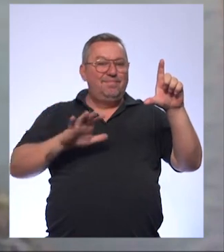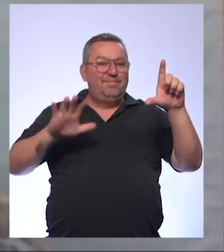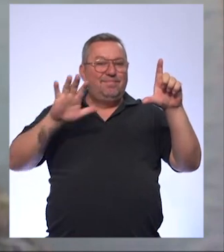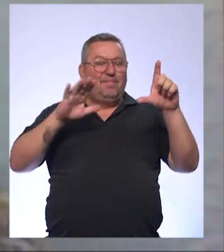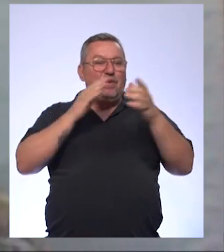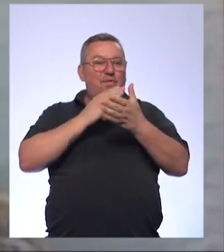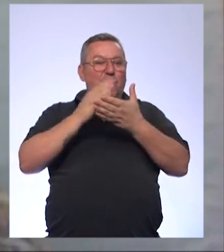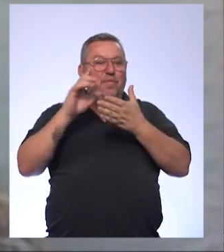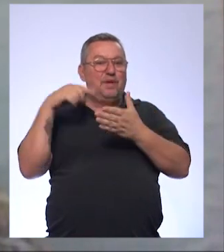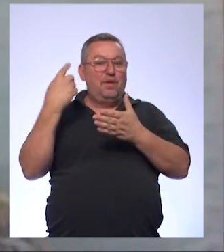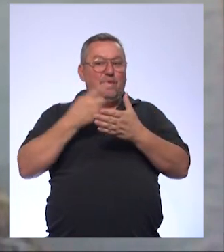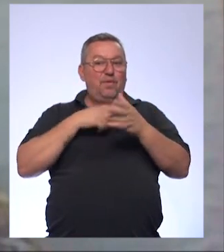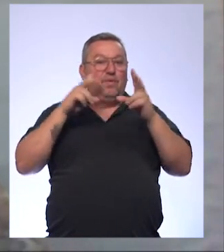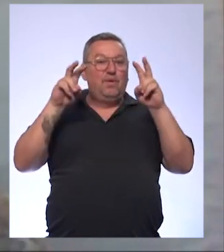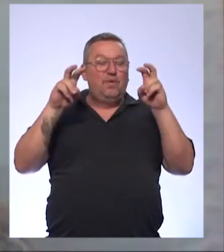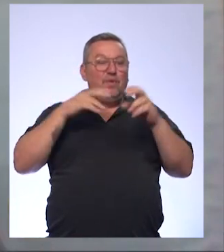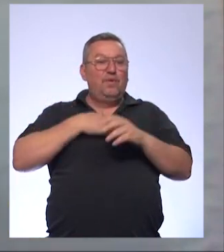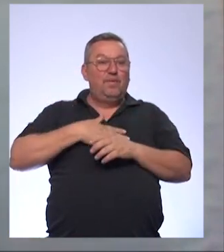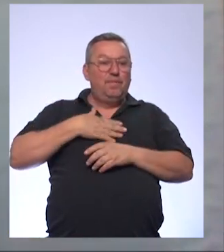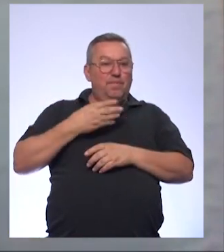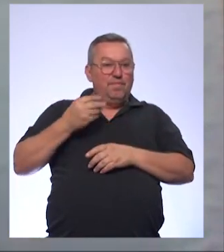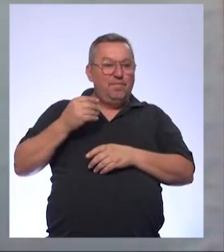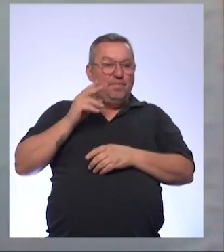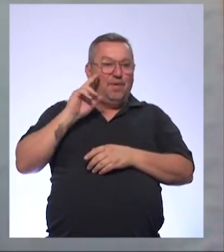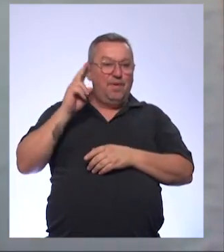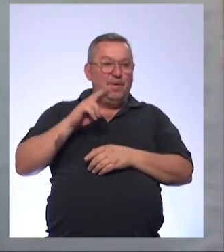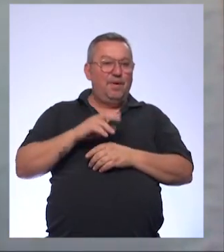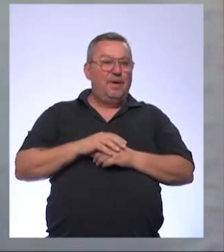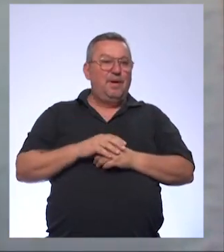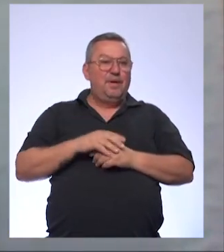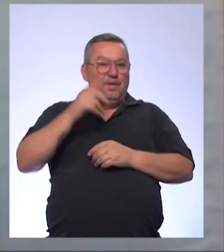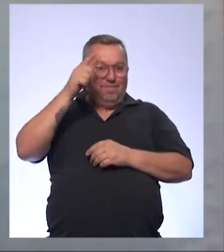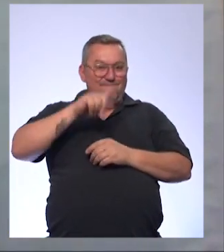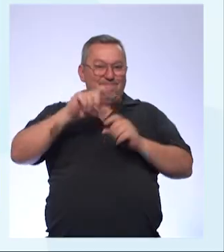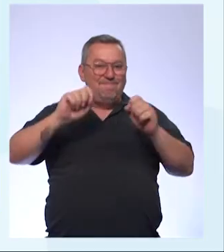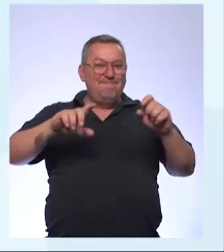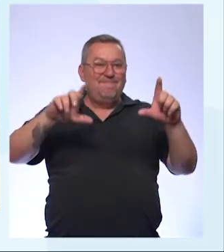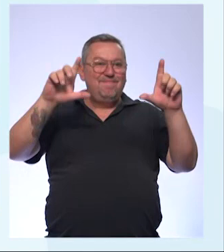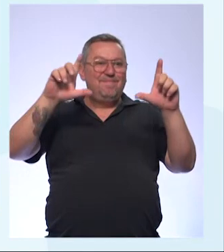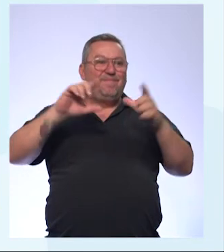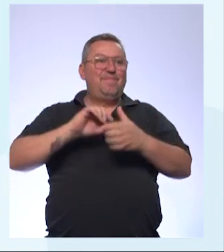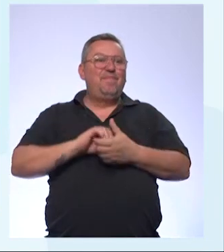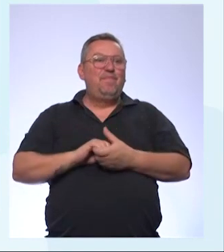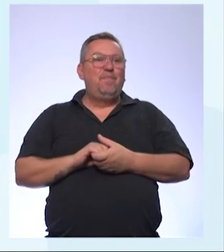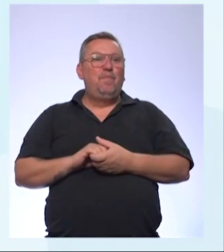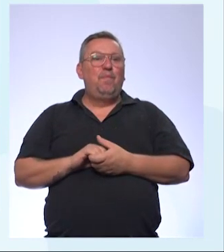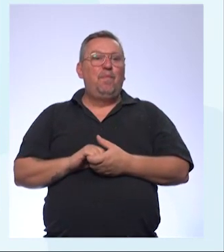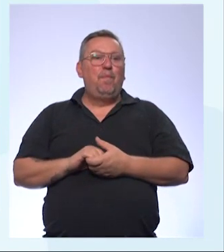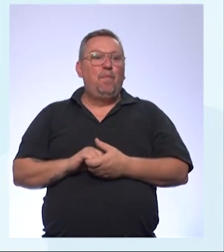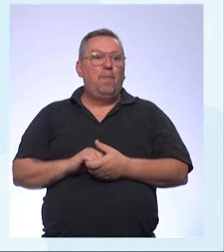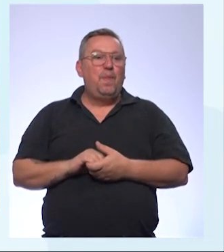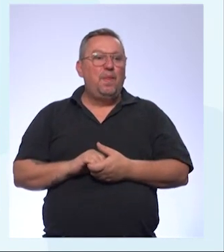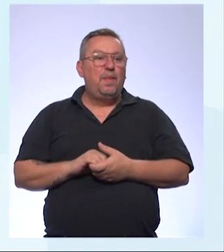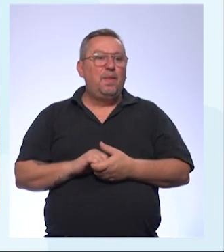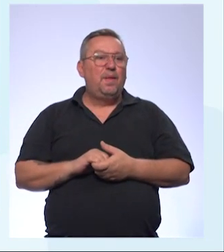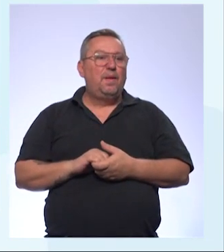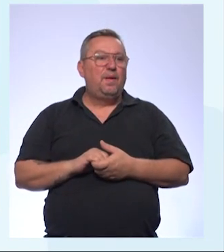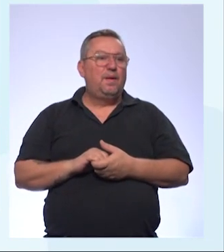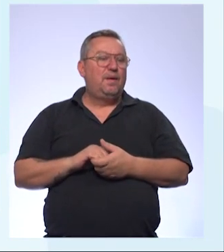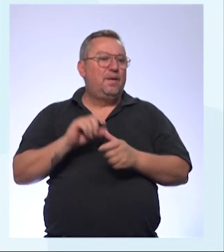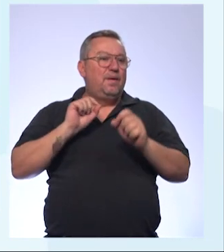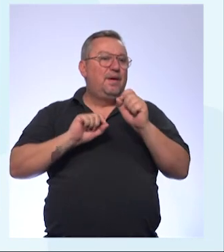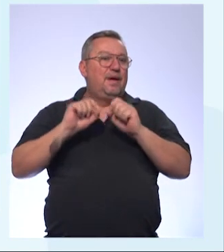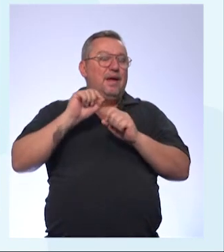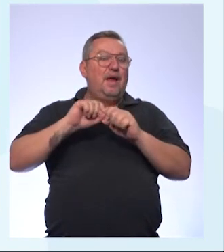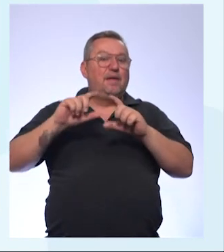gente começar um assunto que eu sei que vocês gostam bastante, vocês me pediram muito. Mais uma tela para vocês. Olha só